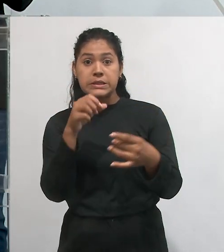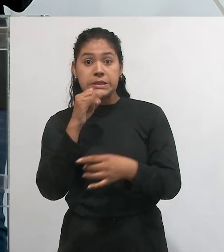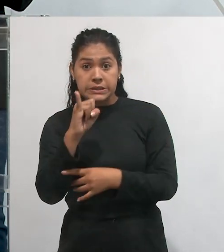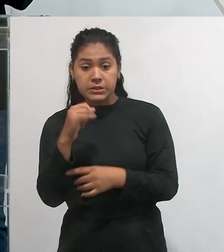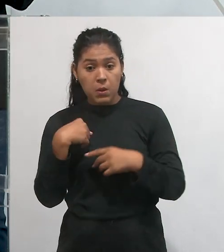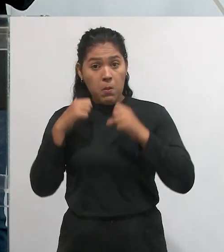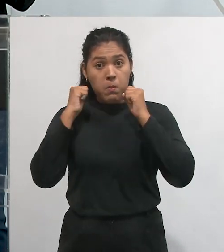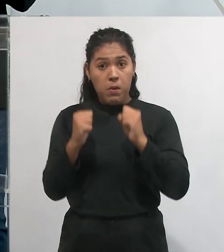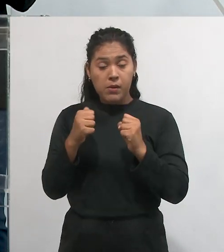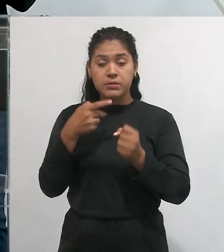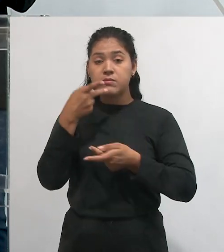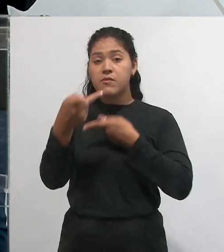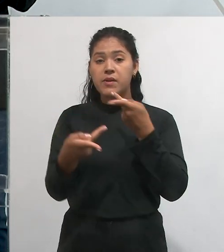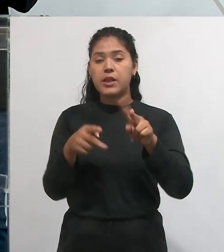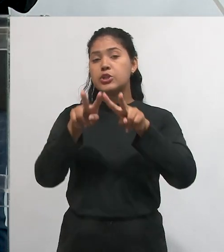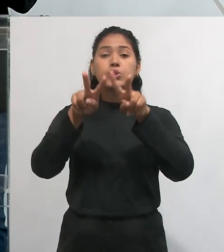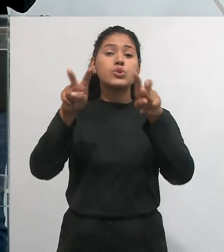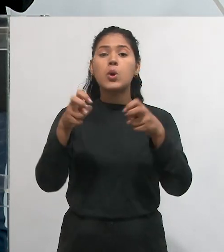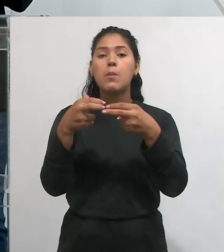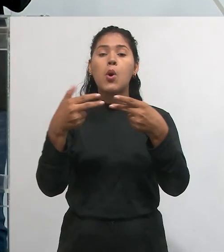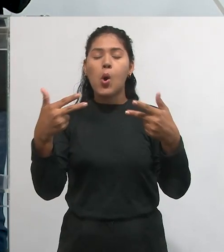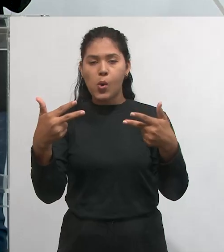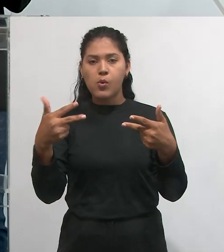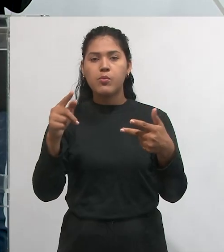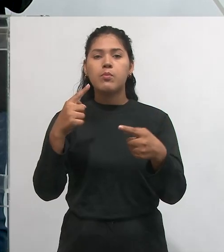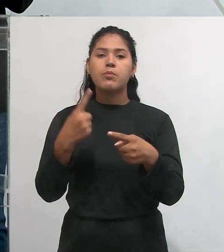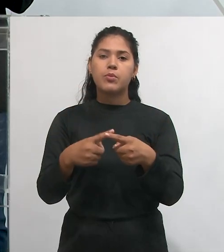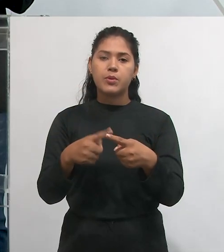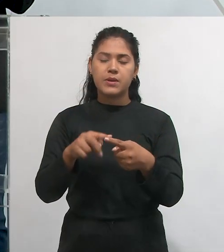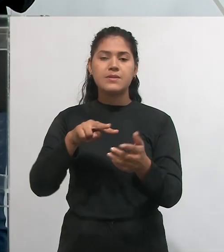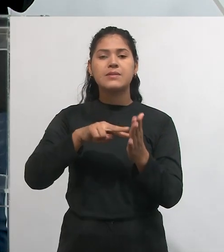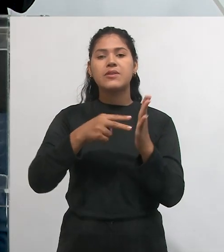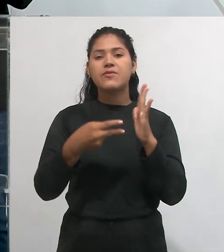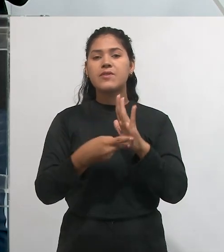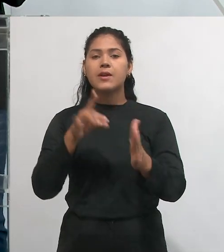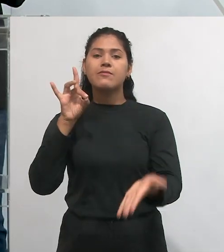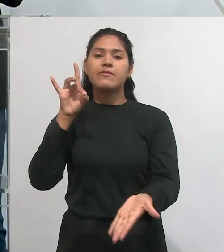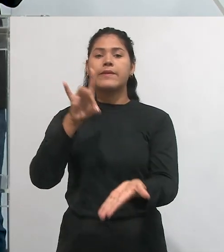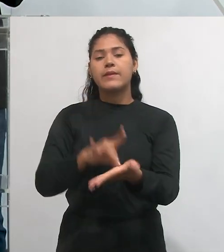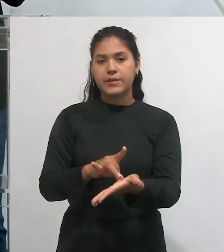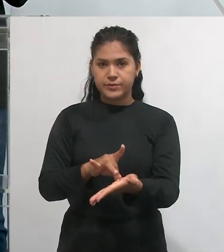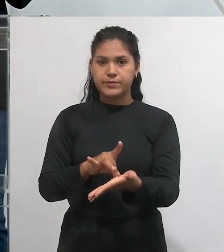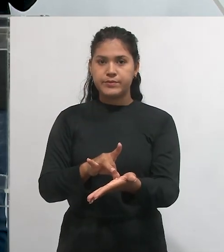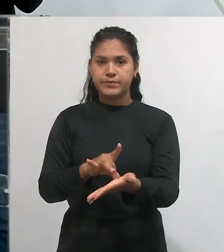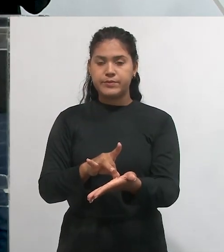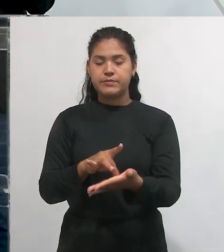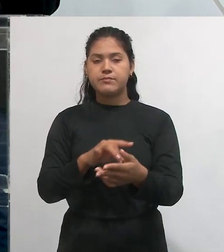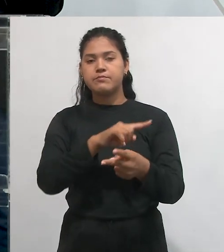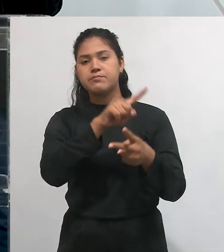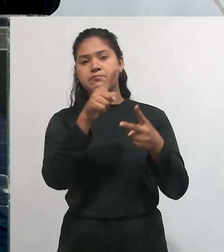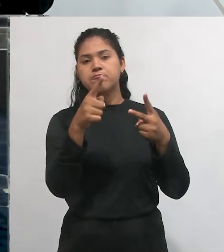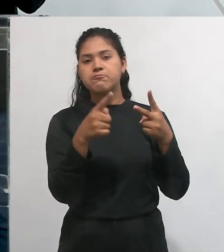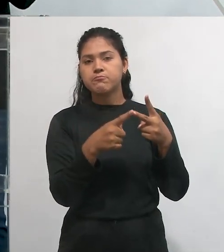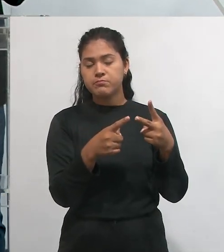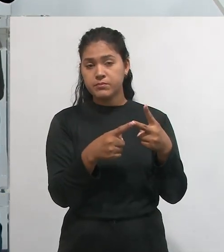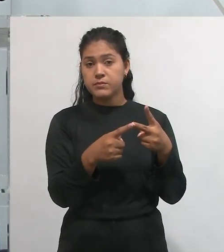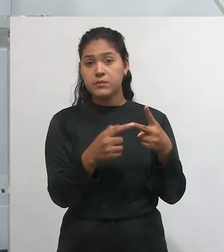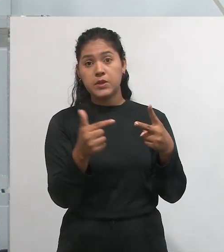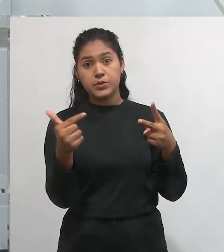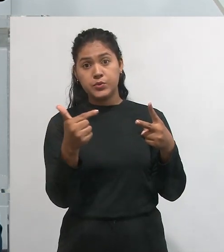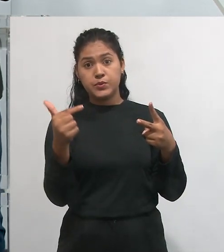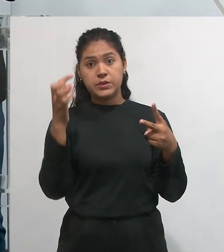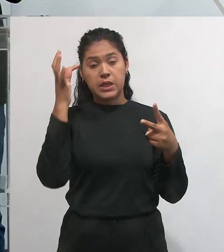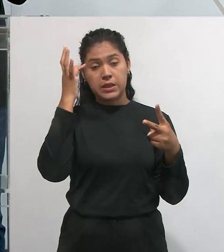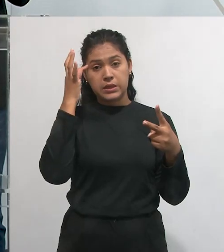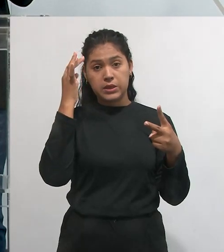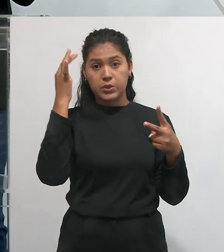porque existe uma verdade naquele objeto. Por isso que o ser é. Uma outra possibilidade